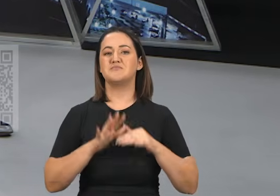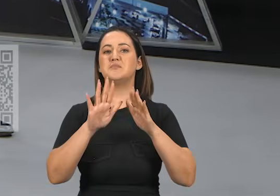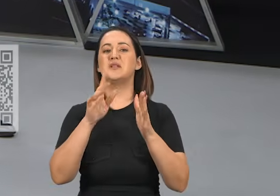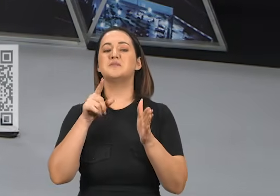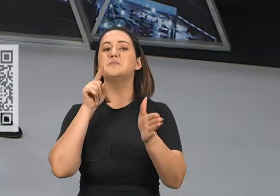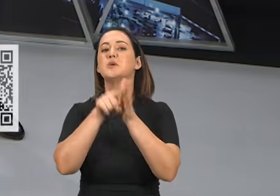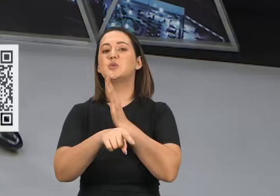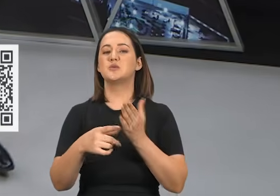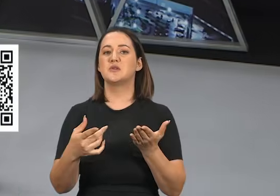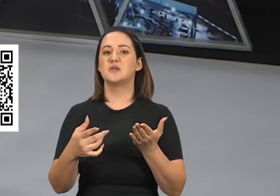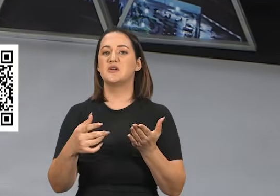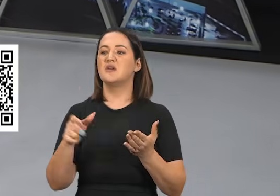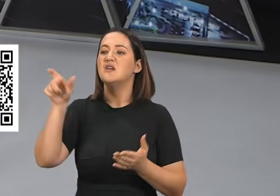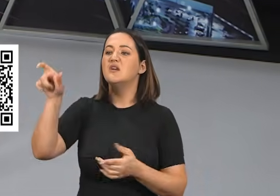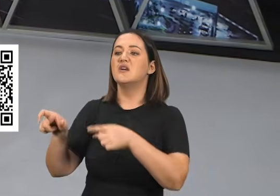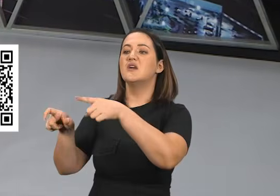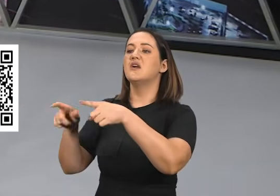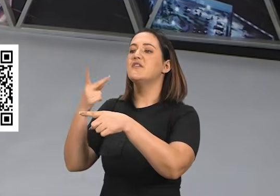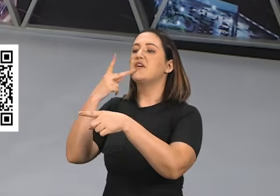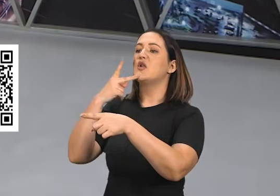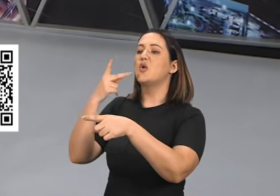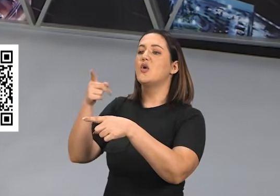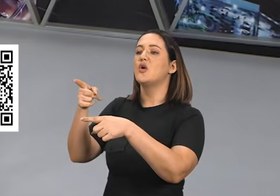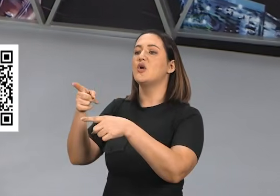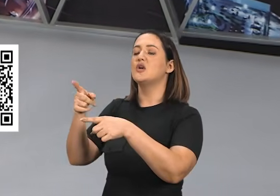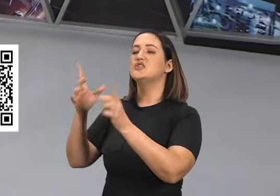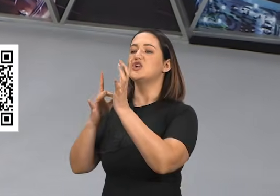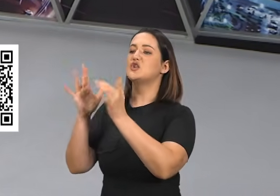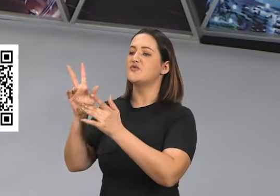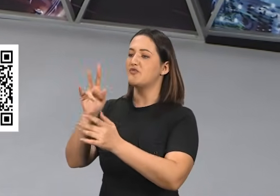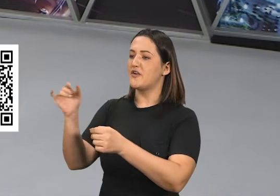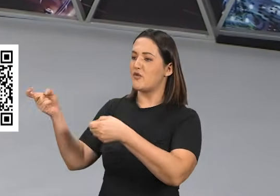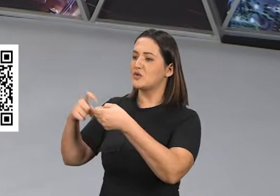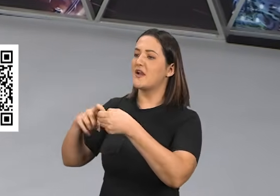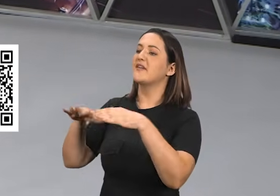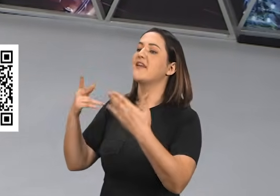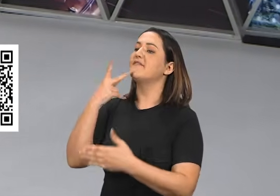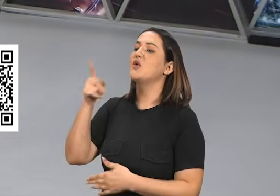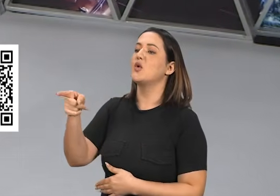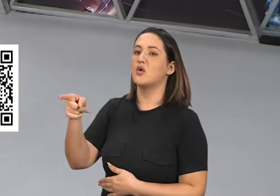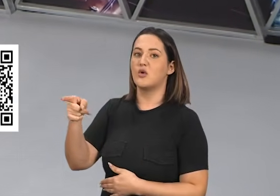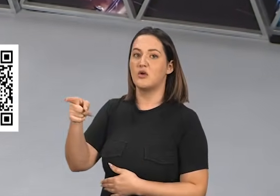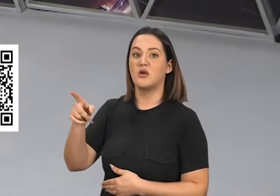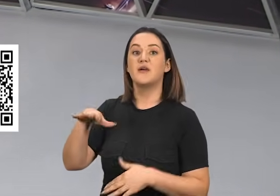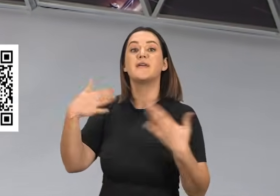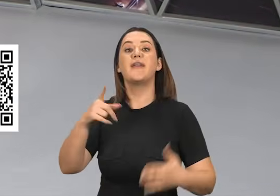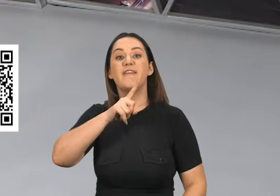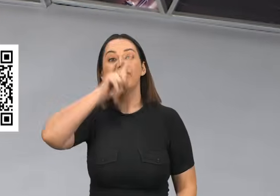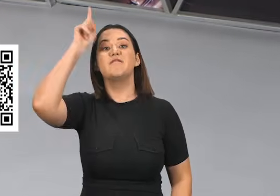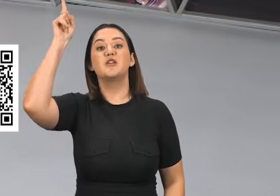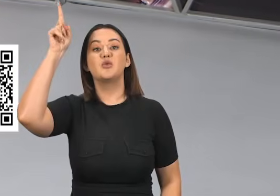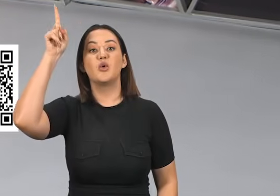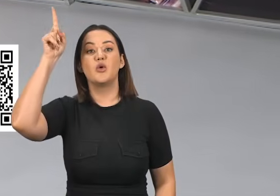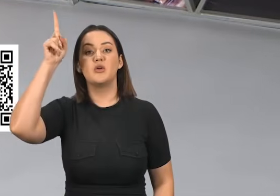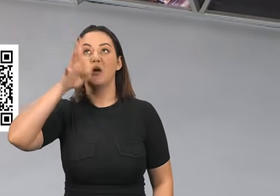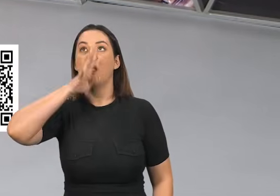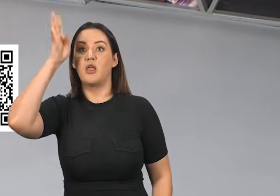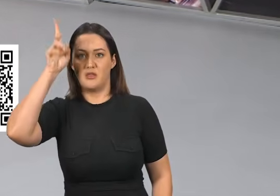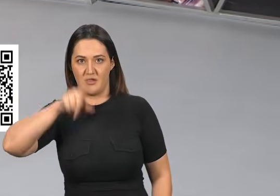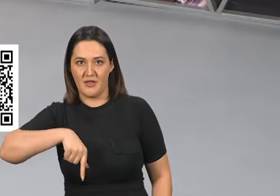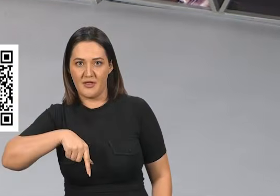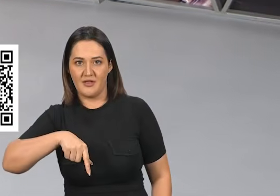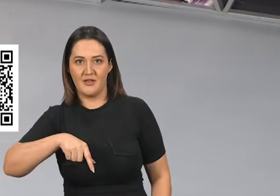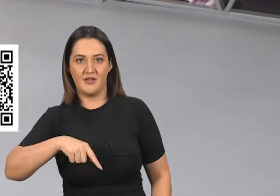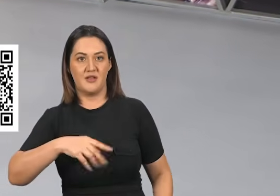Quem foi que disse que Jesus vai voltar? De onde surgiu essa ideia? É uma ideia da igreja adventista? É uma ideia de